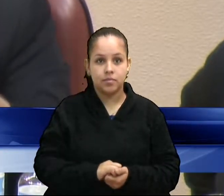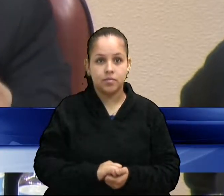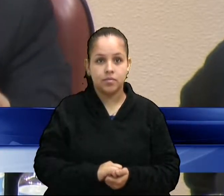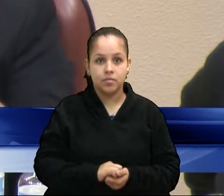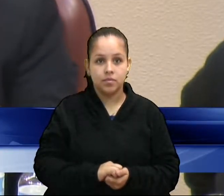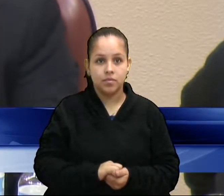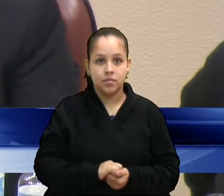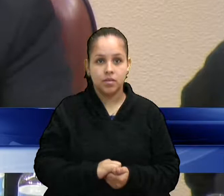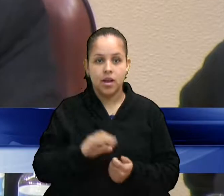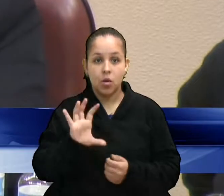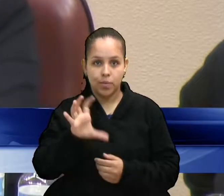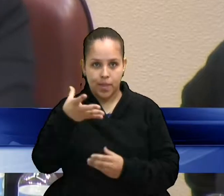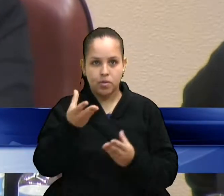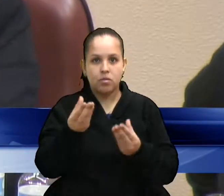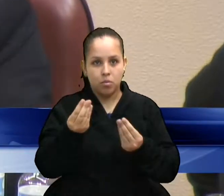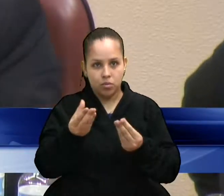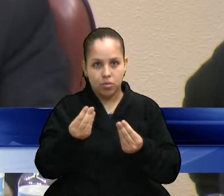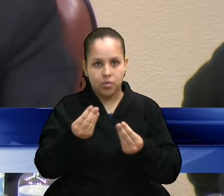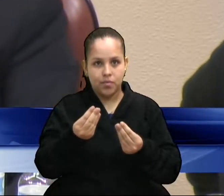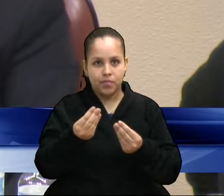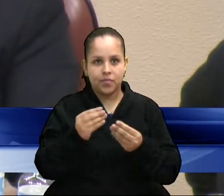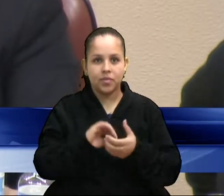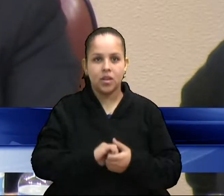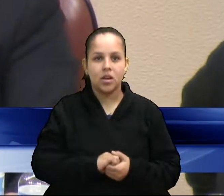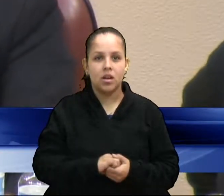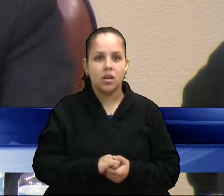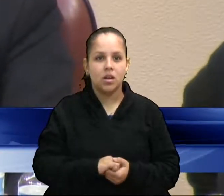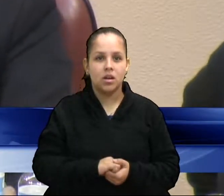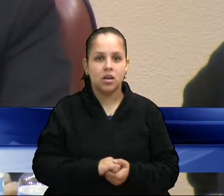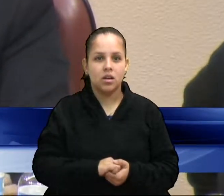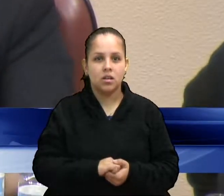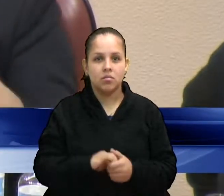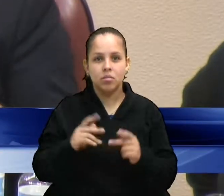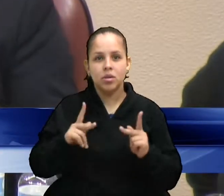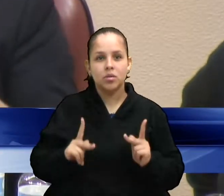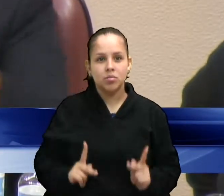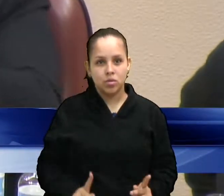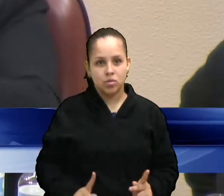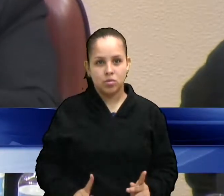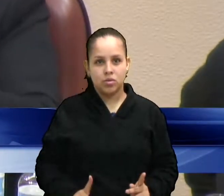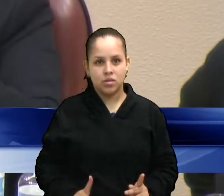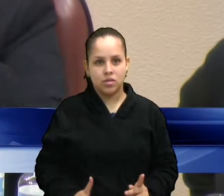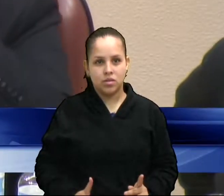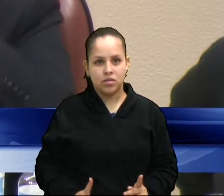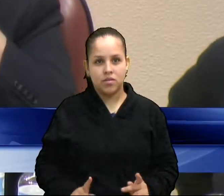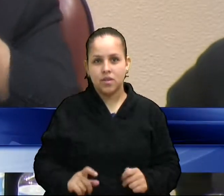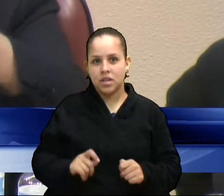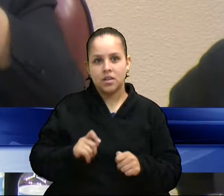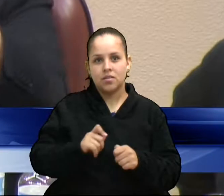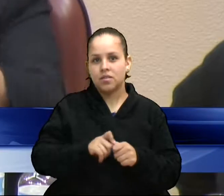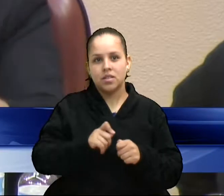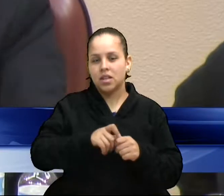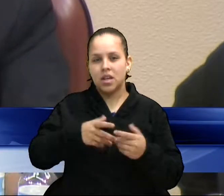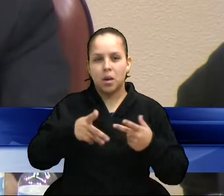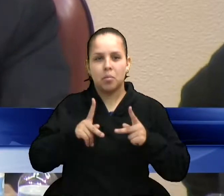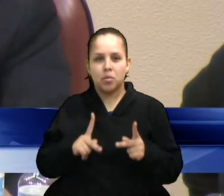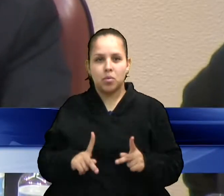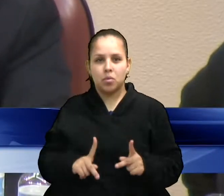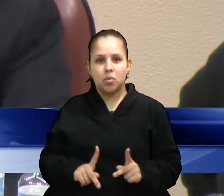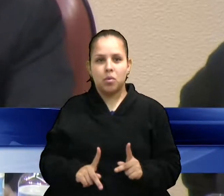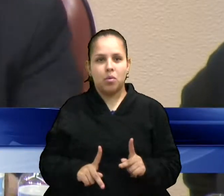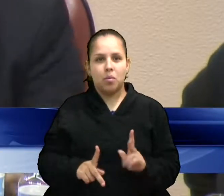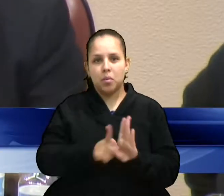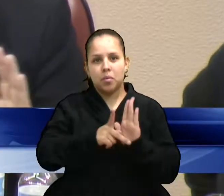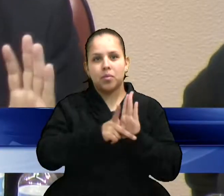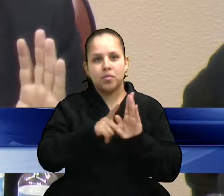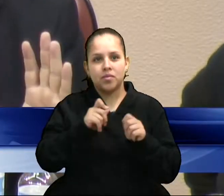que acontece muito, sobre a questão das pessoas físicas se inscrever, né? Participar do processo estadual.